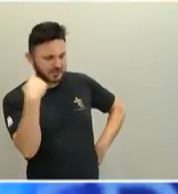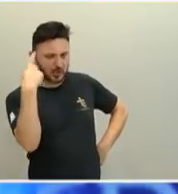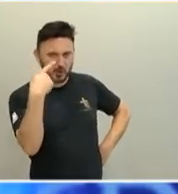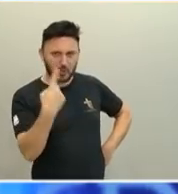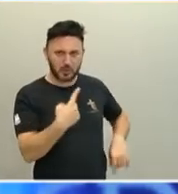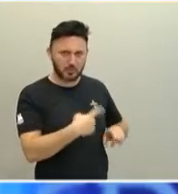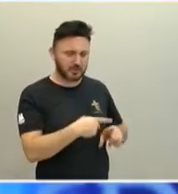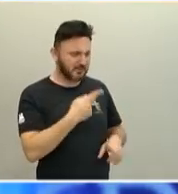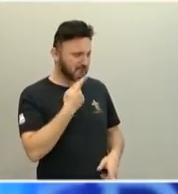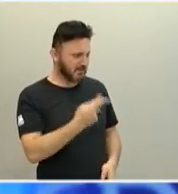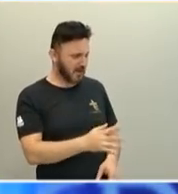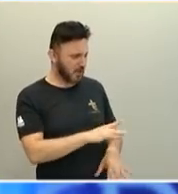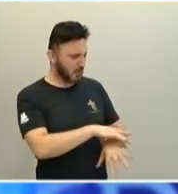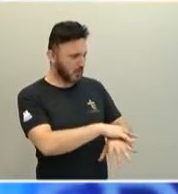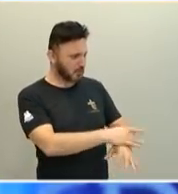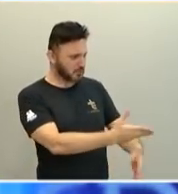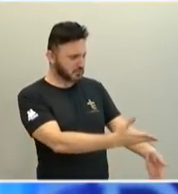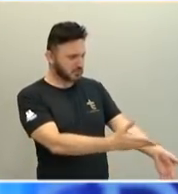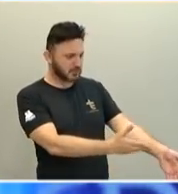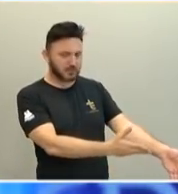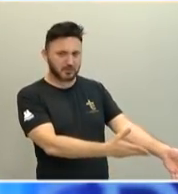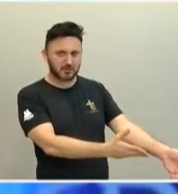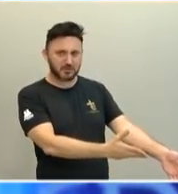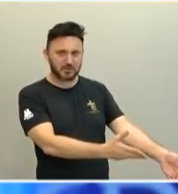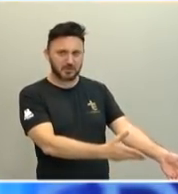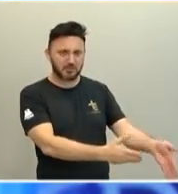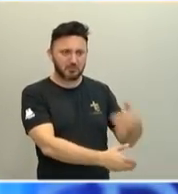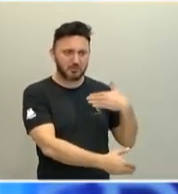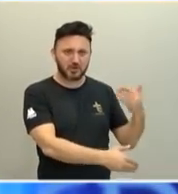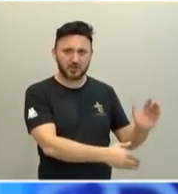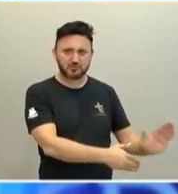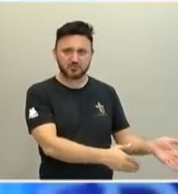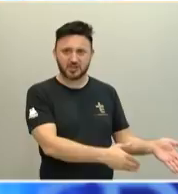Falando com... Nem morto é. É mais que morto.